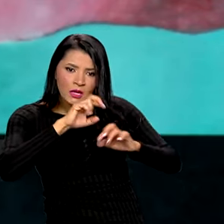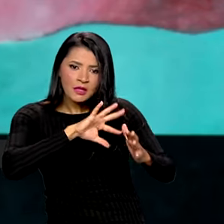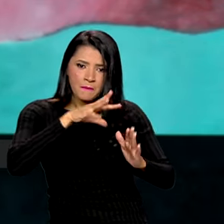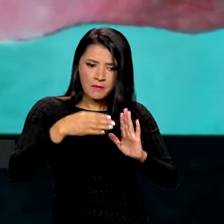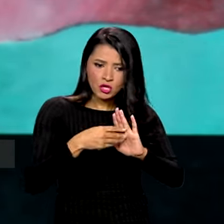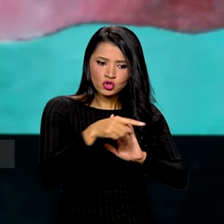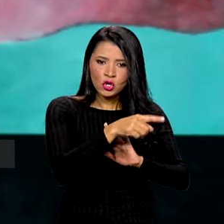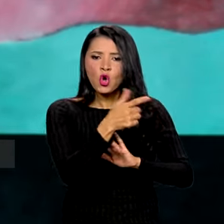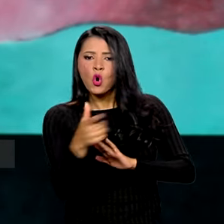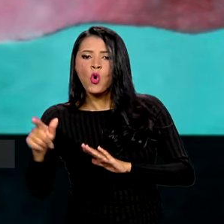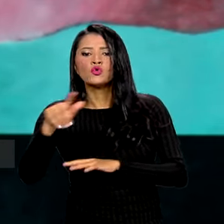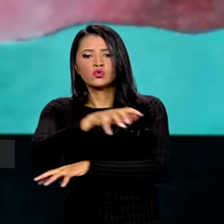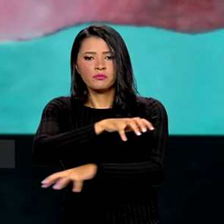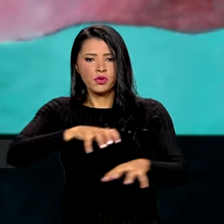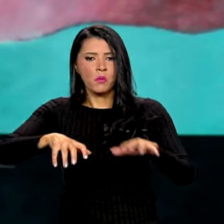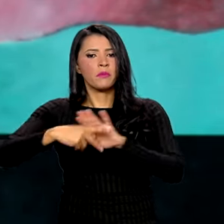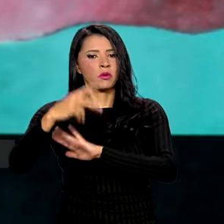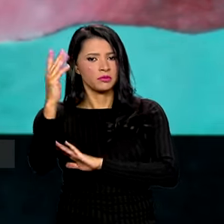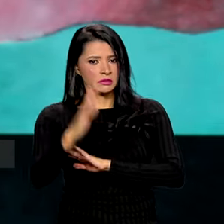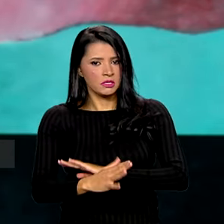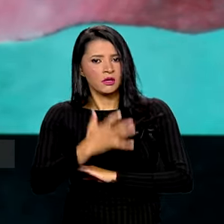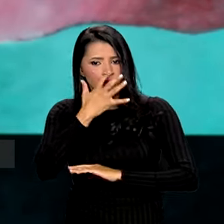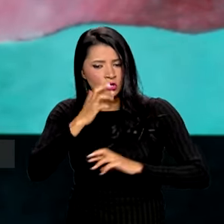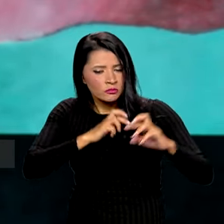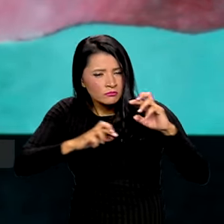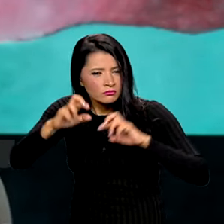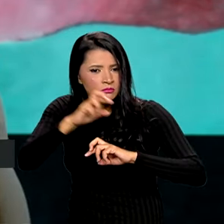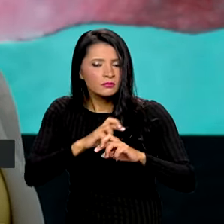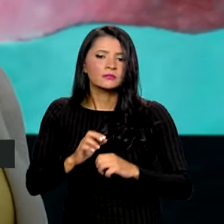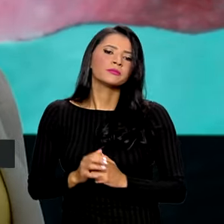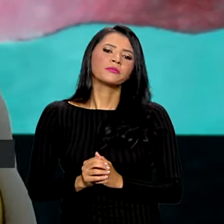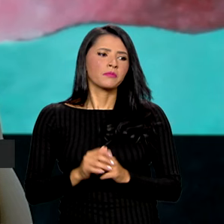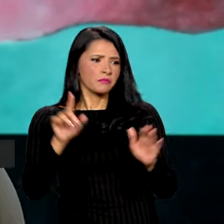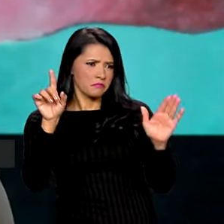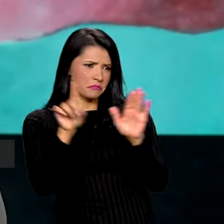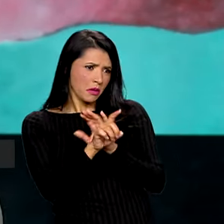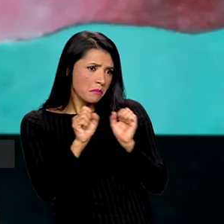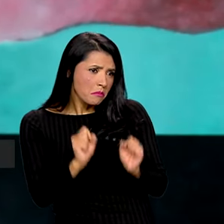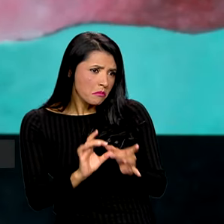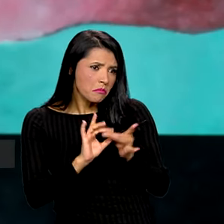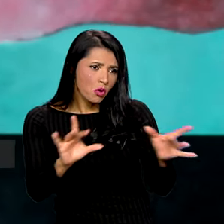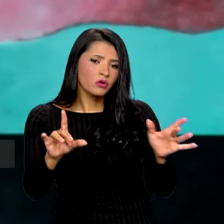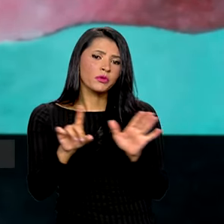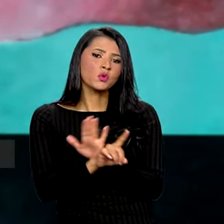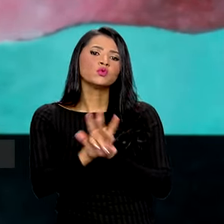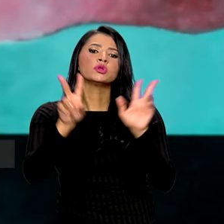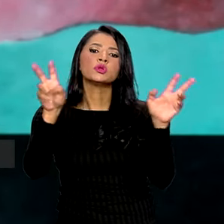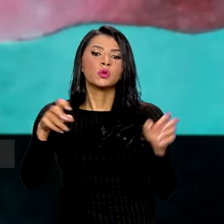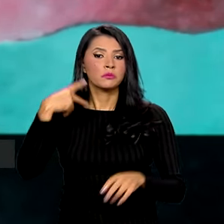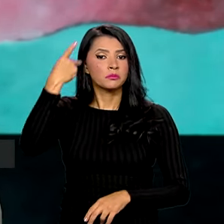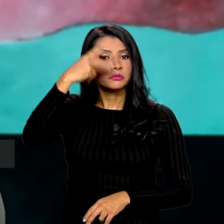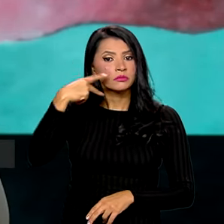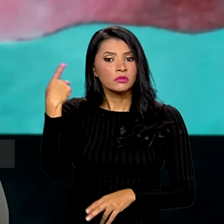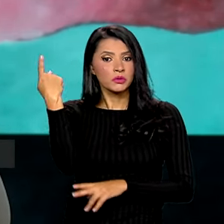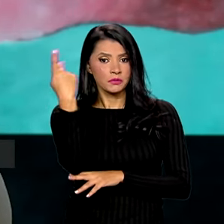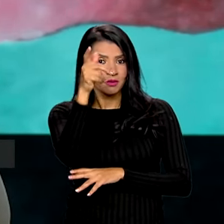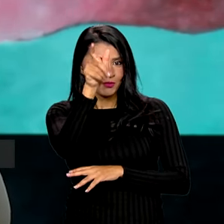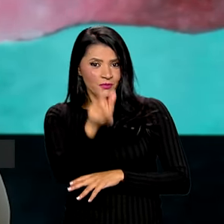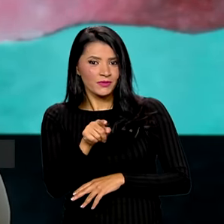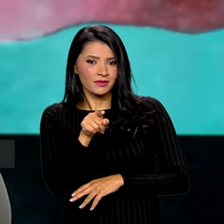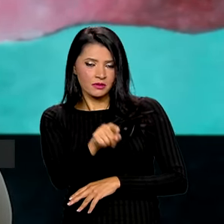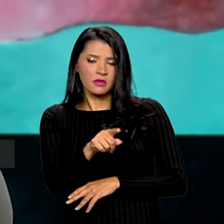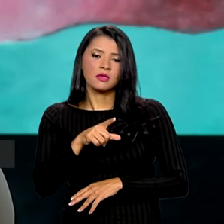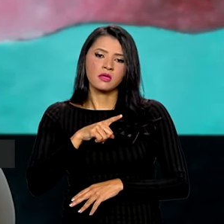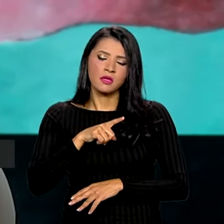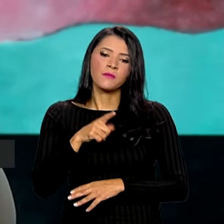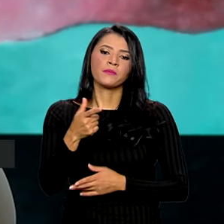como de vários biomas brasileiros. Ministra, se a senhora me permite uma pergunta sobre política, o cargo da senhora é um dos que é